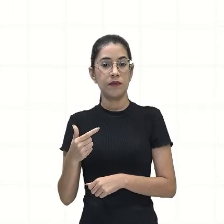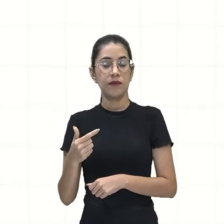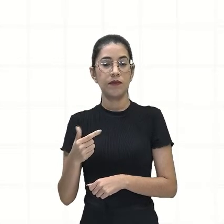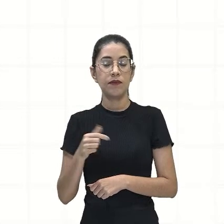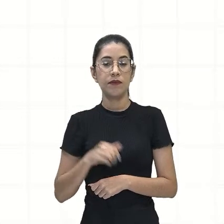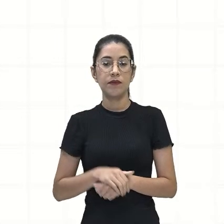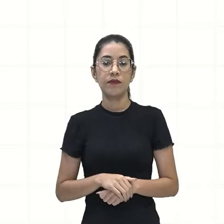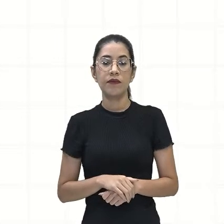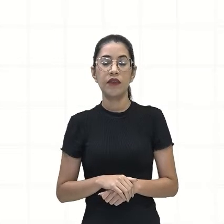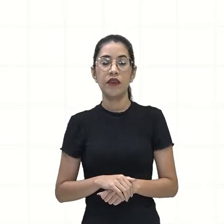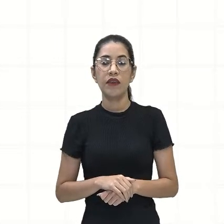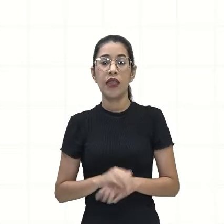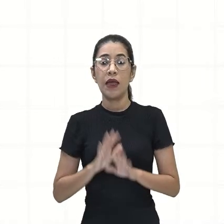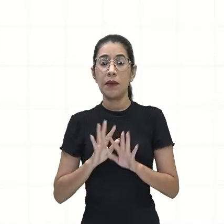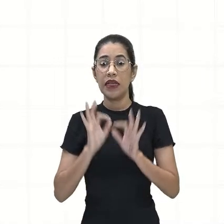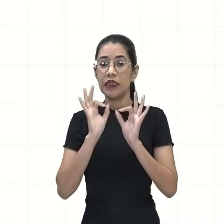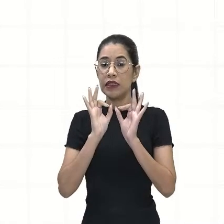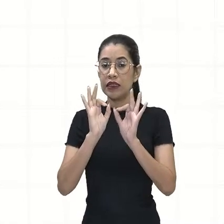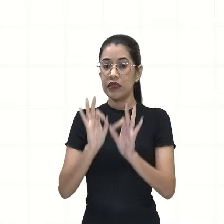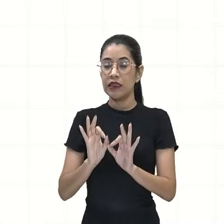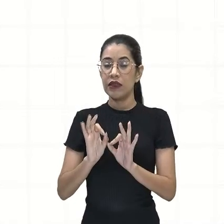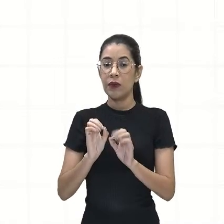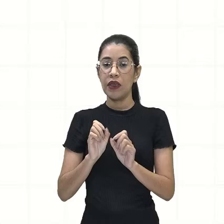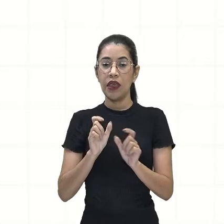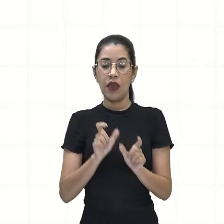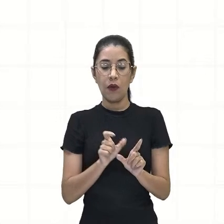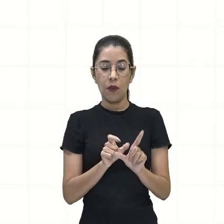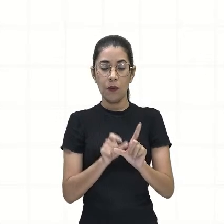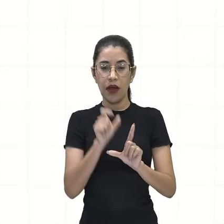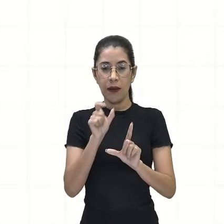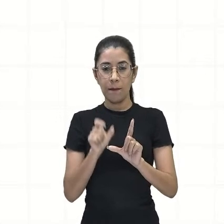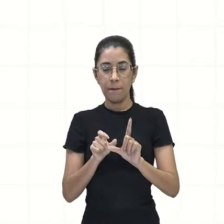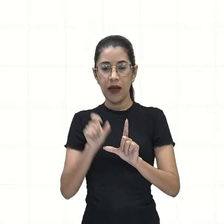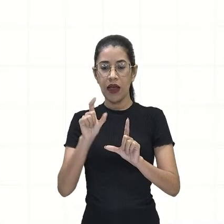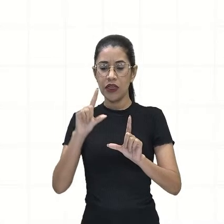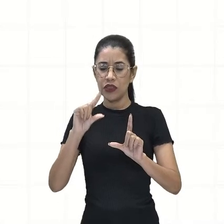3.822. Só que se eu observar, a minha coluna diminuiu.